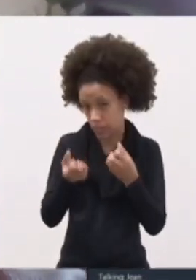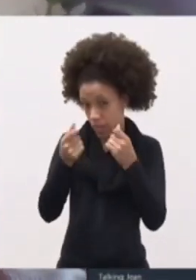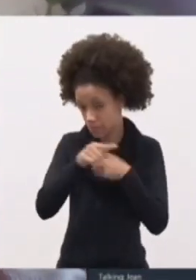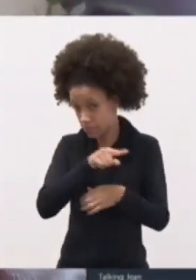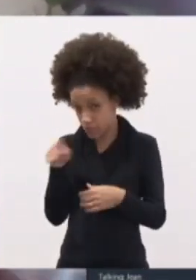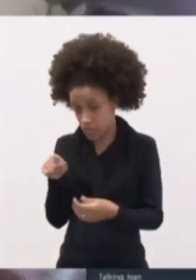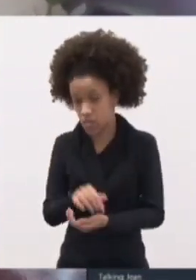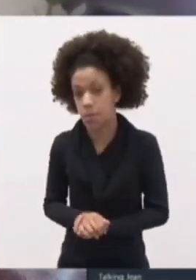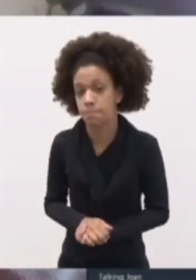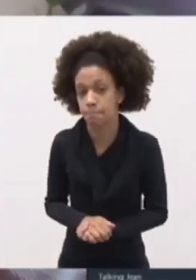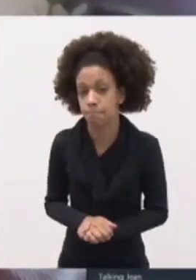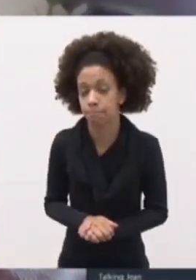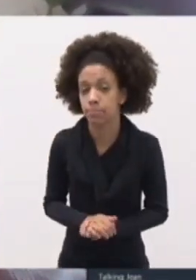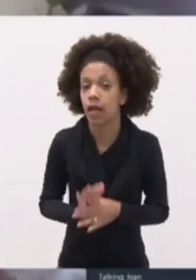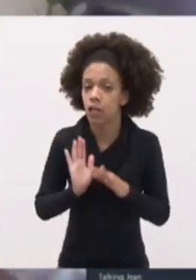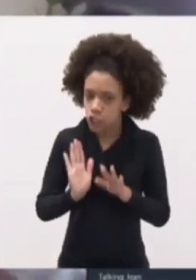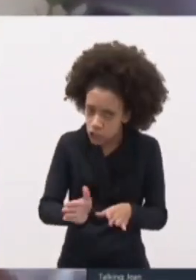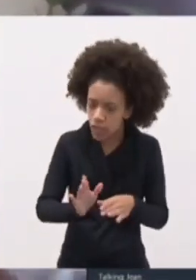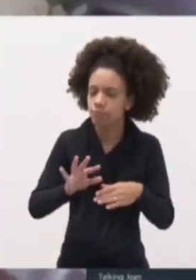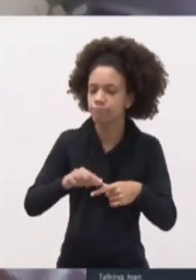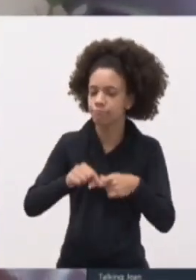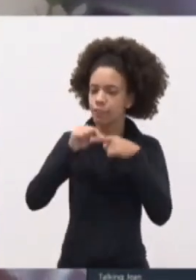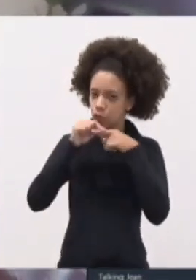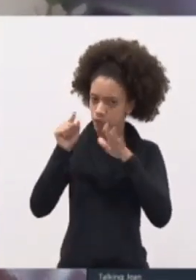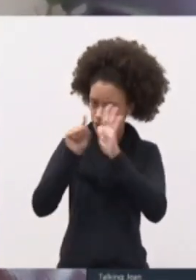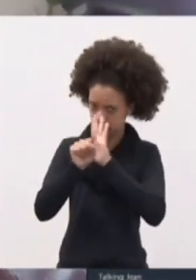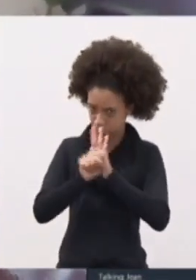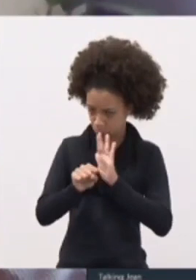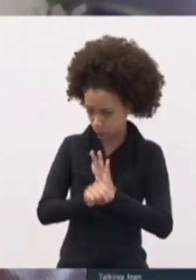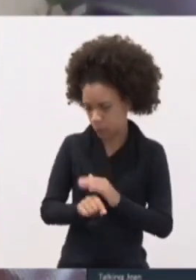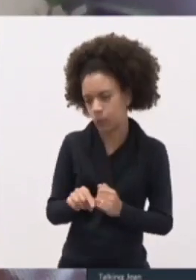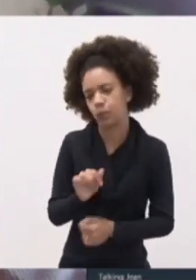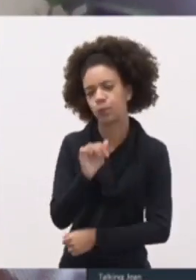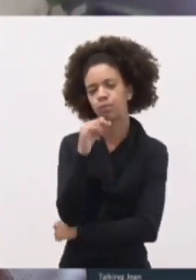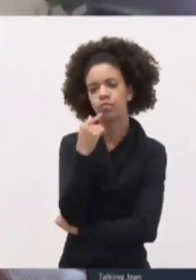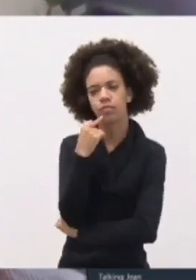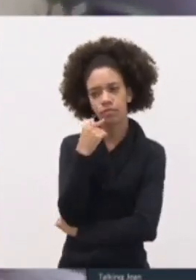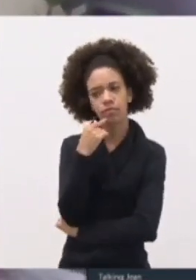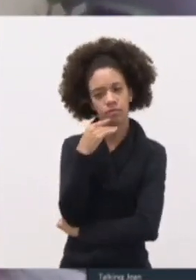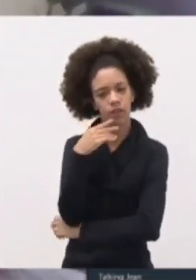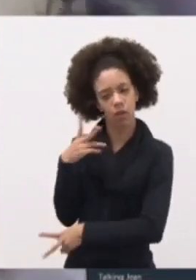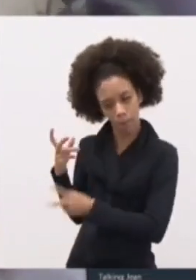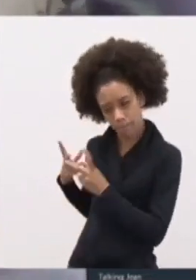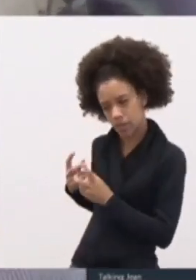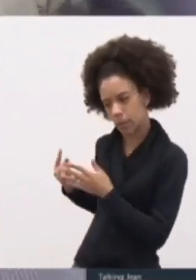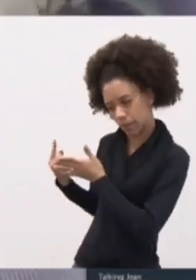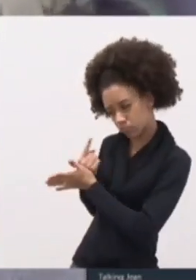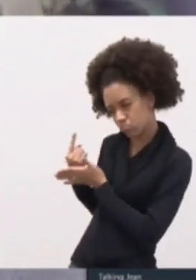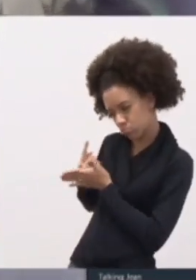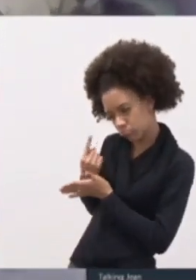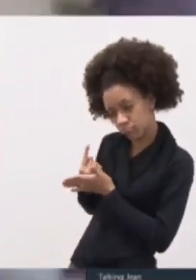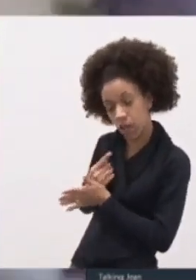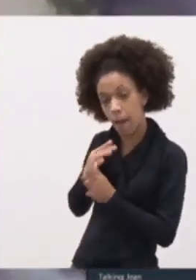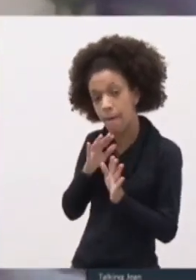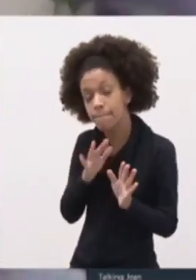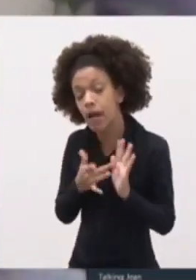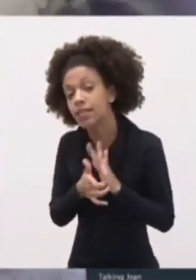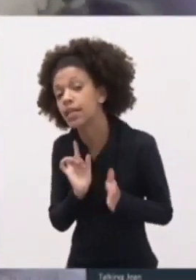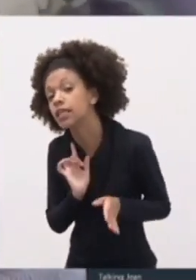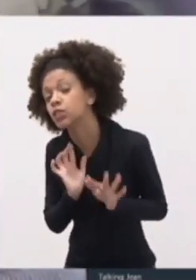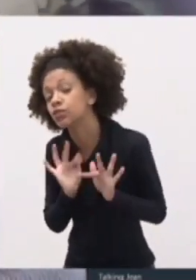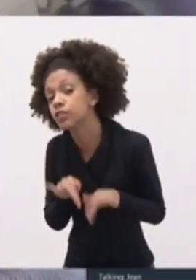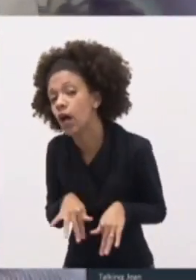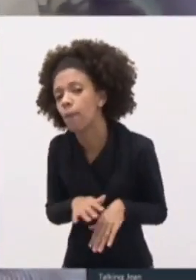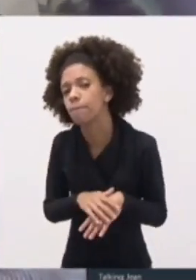vocês. Eu já estou selecionando aqui as perguntas, que eu vi que tiveram algumas. Mas antes de a gente ir para o final,